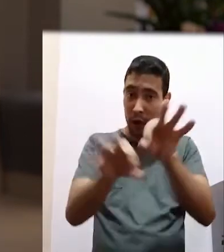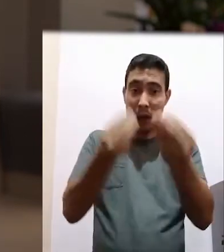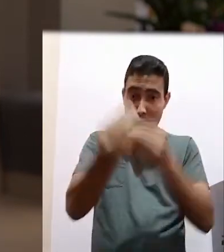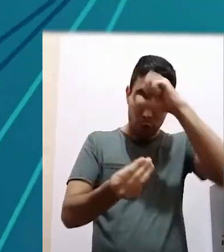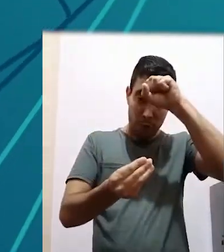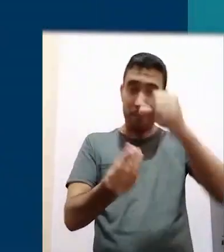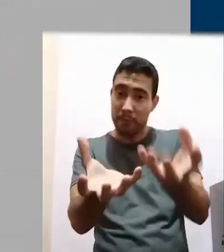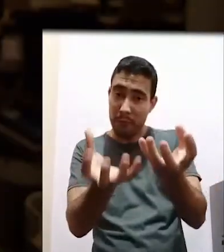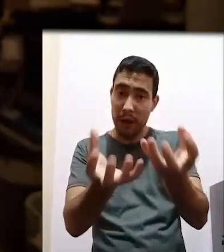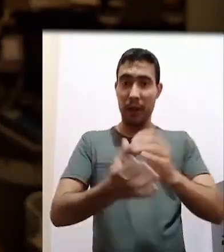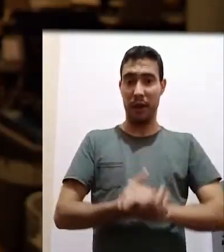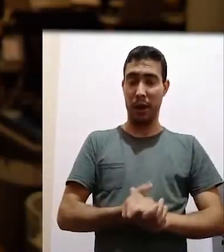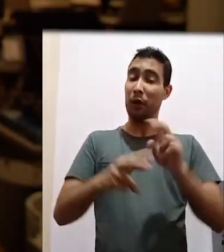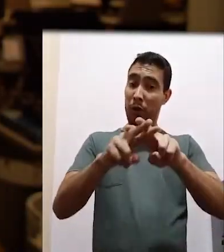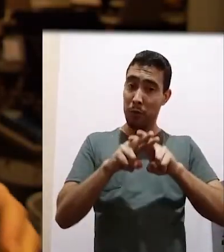de aprender?